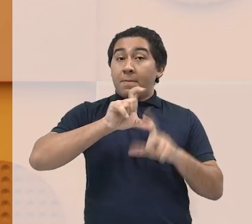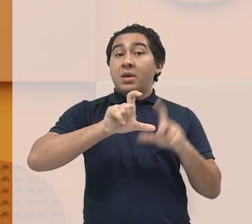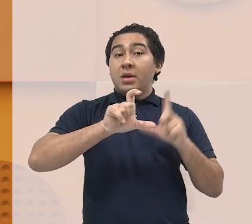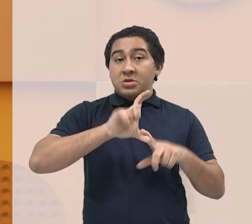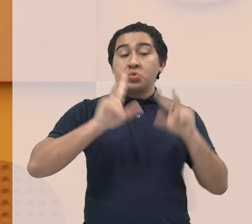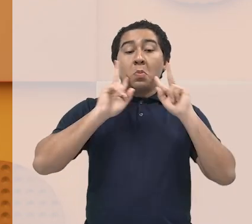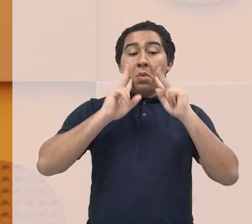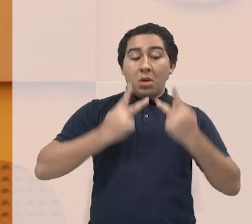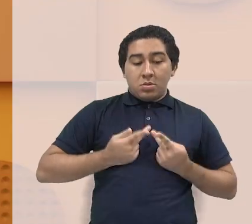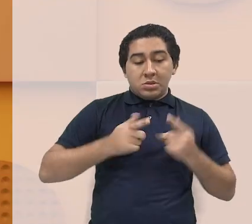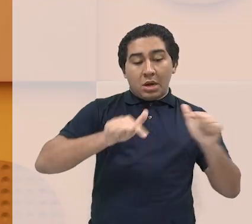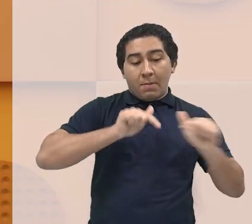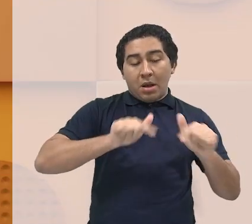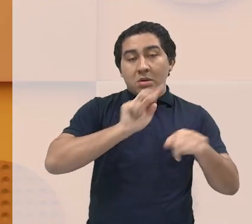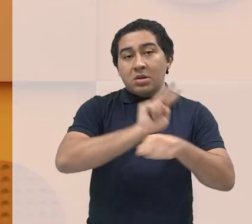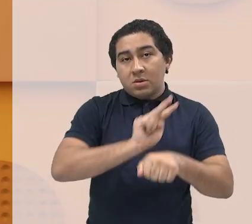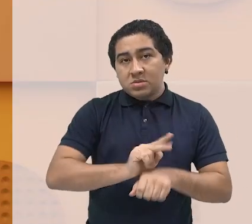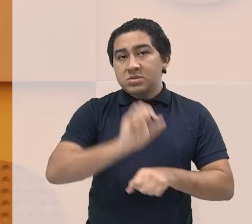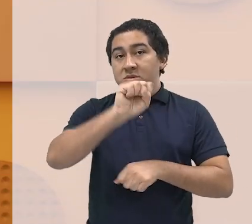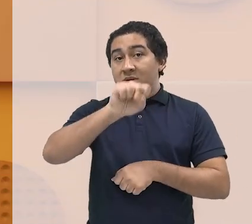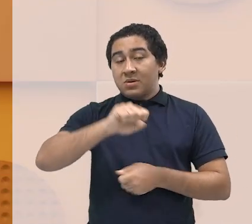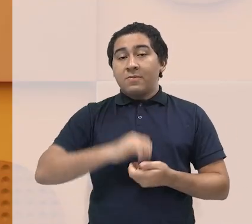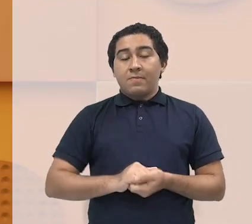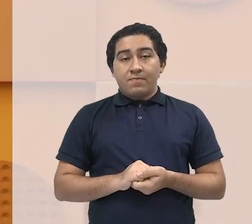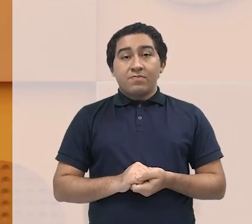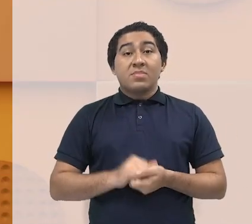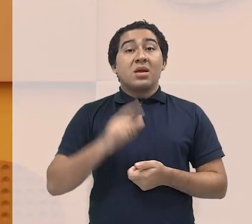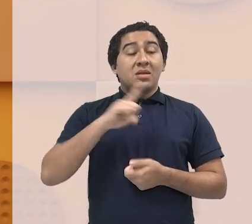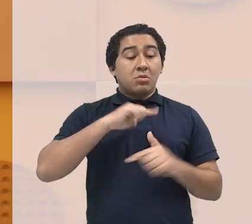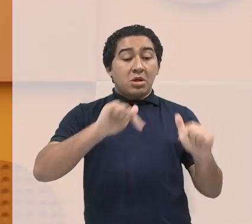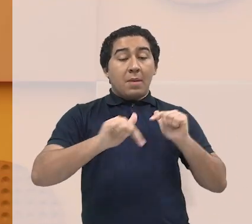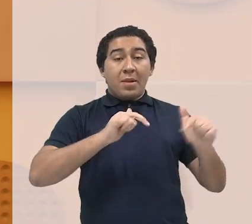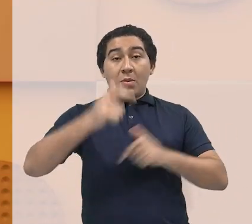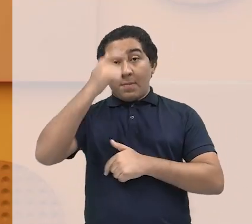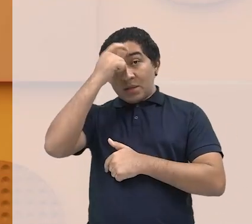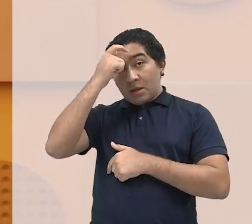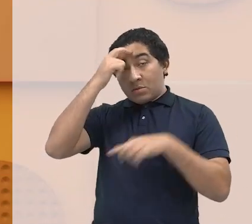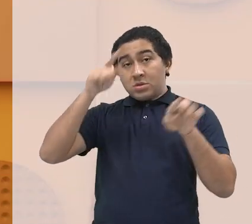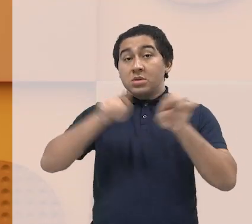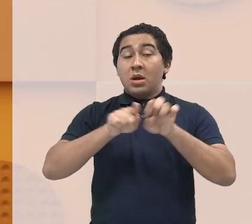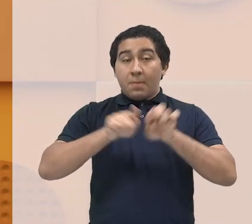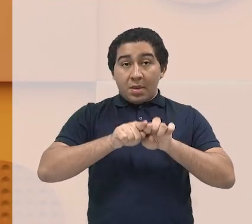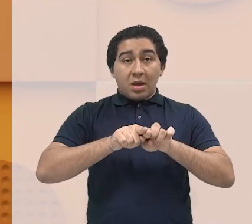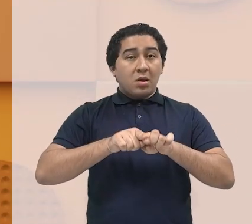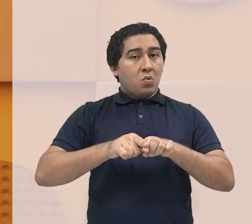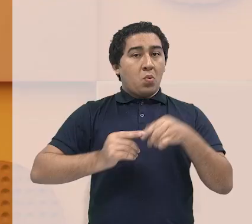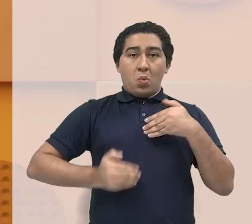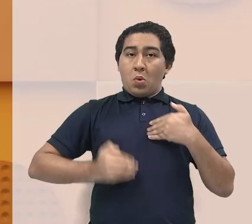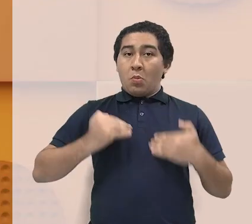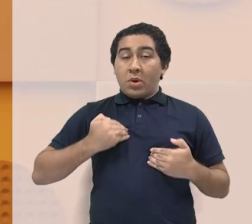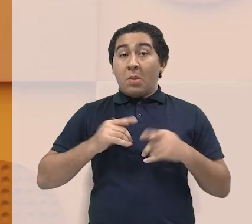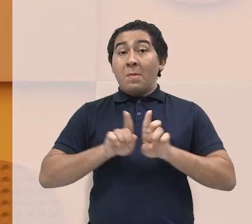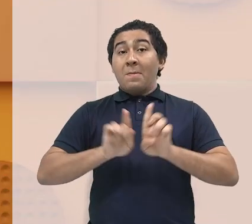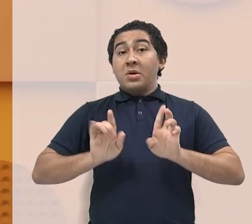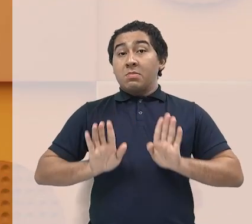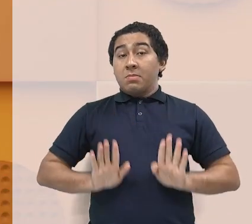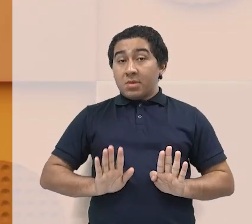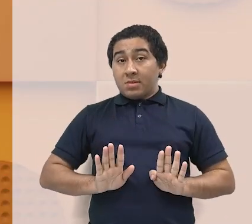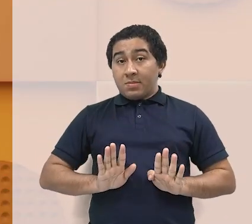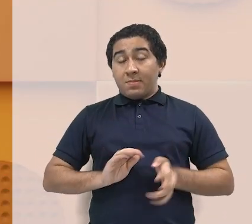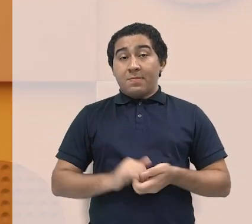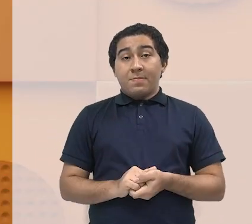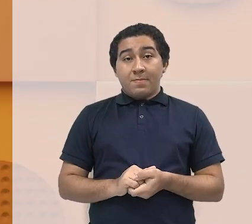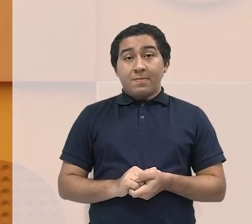trabalho do homem, né? Tanto do trabalho mental quanto da parte física também. No entanto,